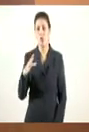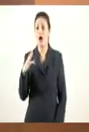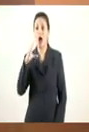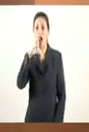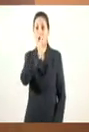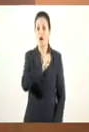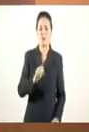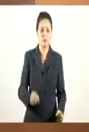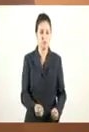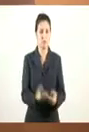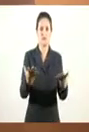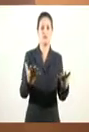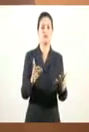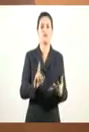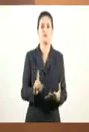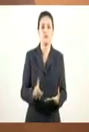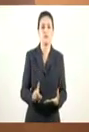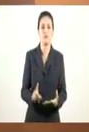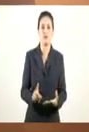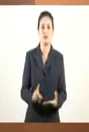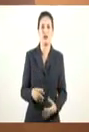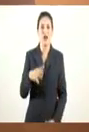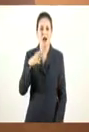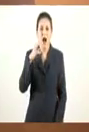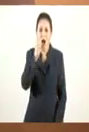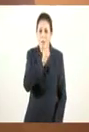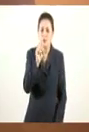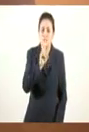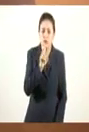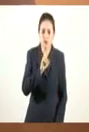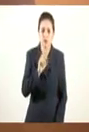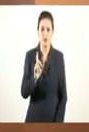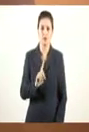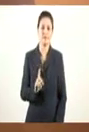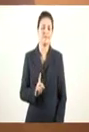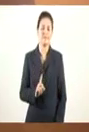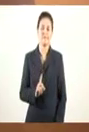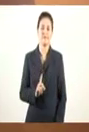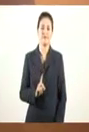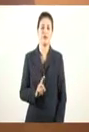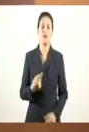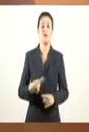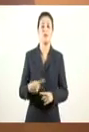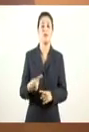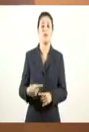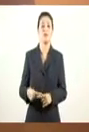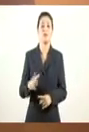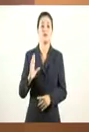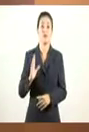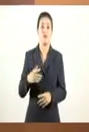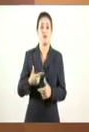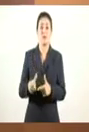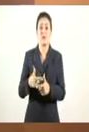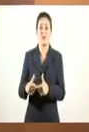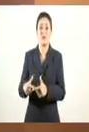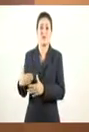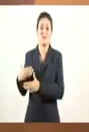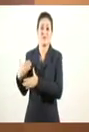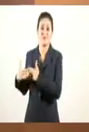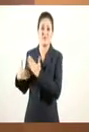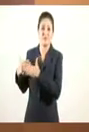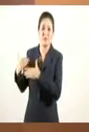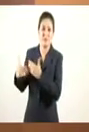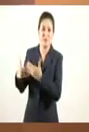conseguir, num curtíssimo espaço de tempo, resolver o problema que foi construído durante quase 5 décadas. Mas